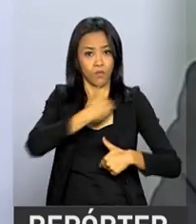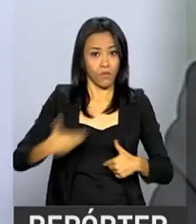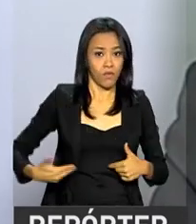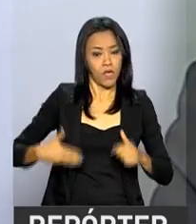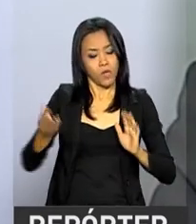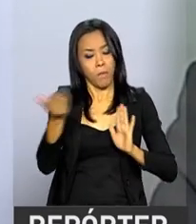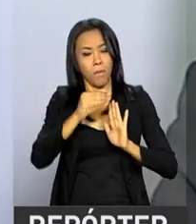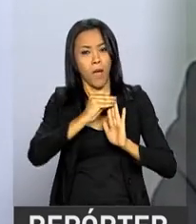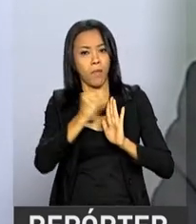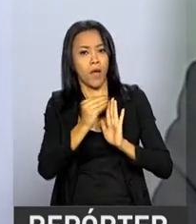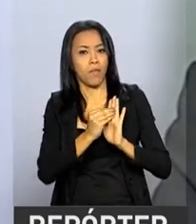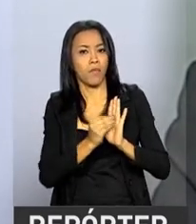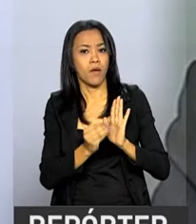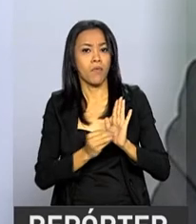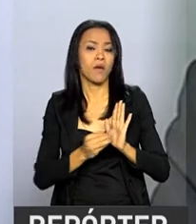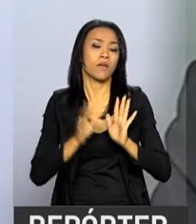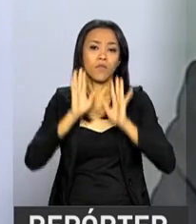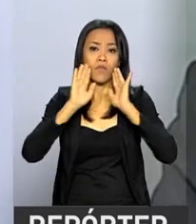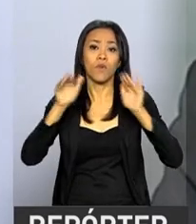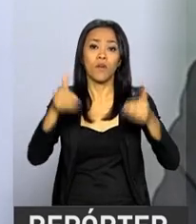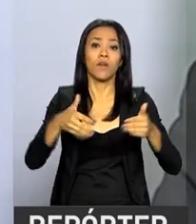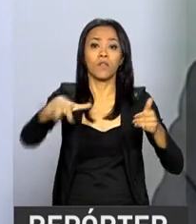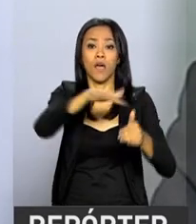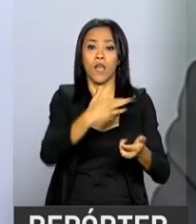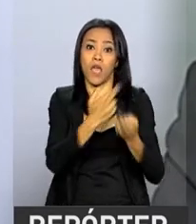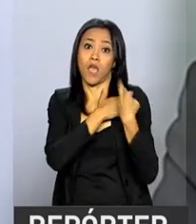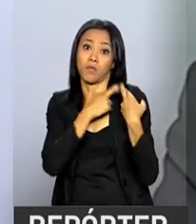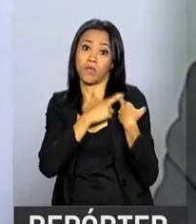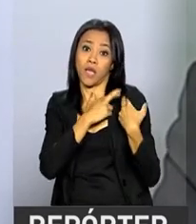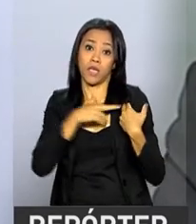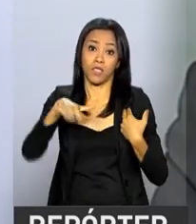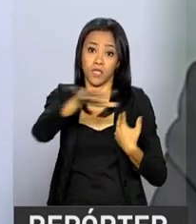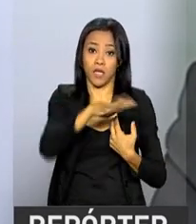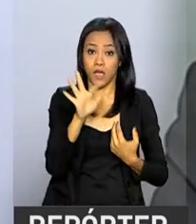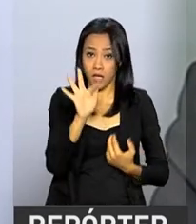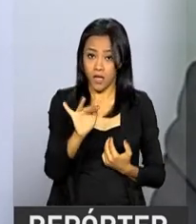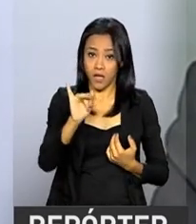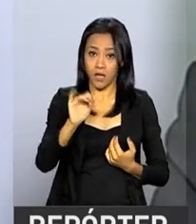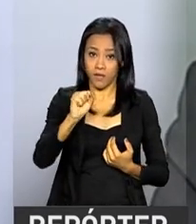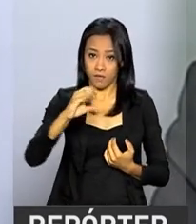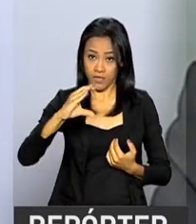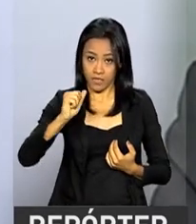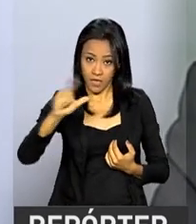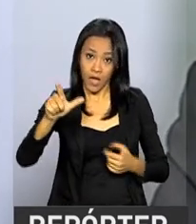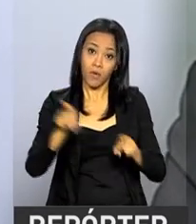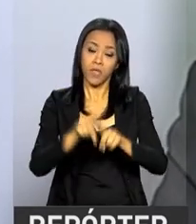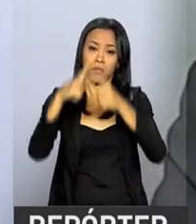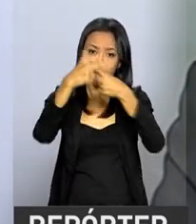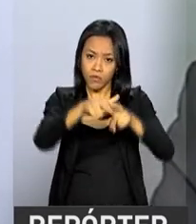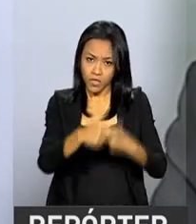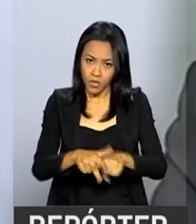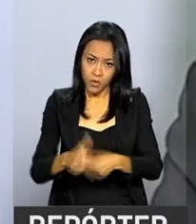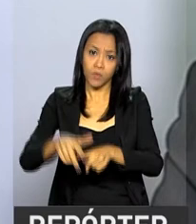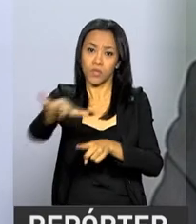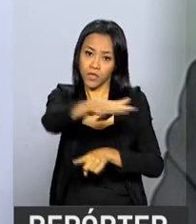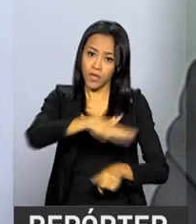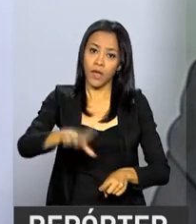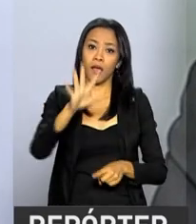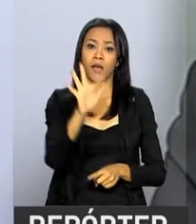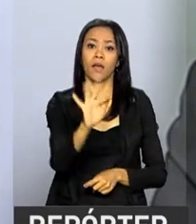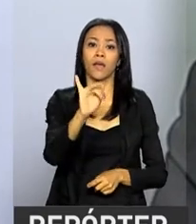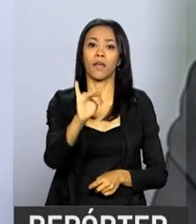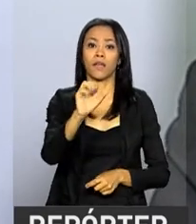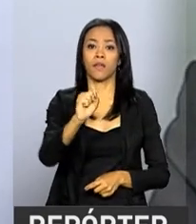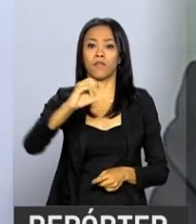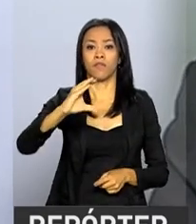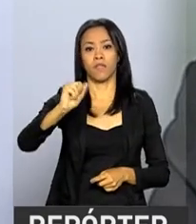da responsabilidade fiscal e da reforma fiscal. Nós necessitamos, a partir daqui,